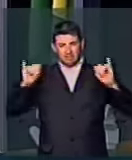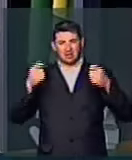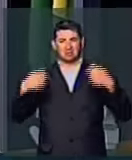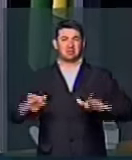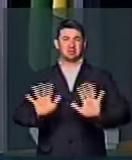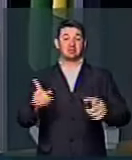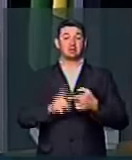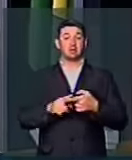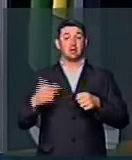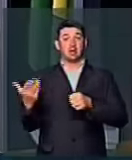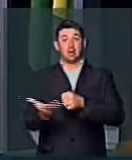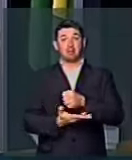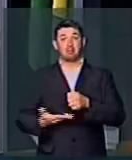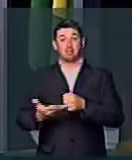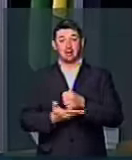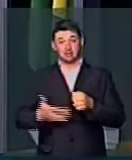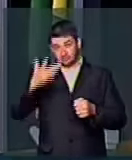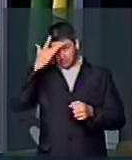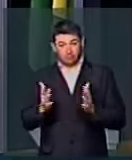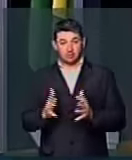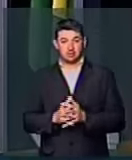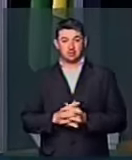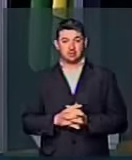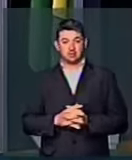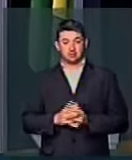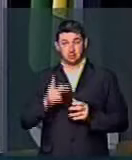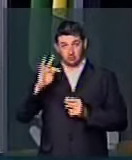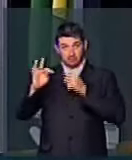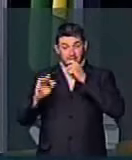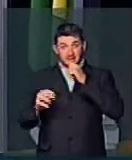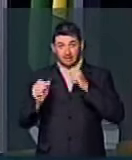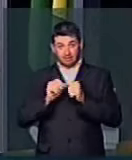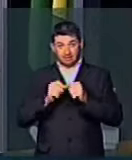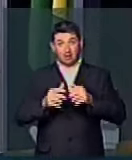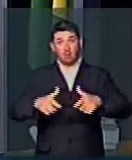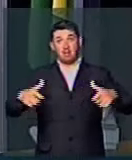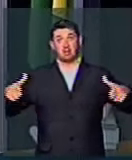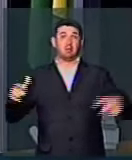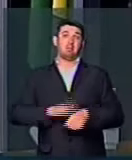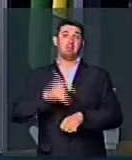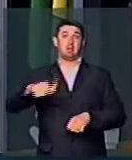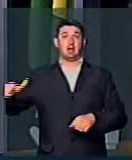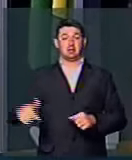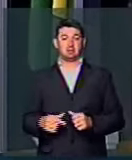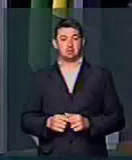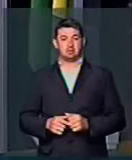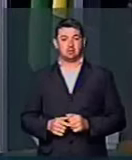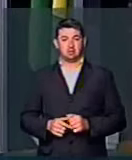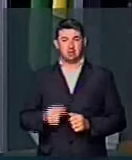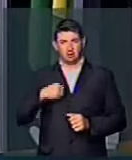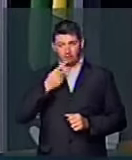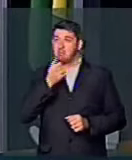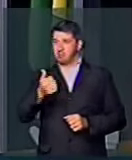campanha, porque a base de pessoas pobres que o PT vem criando, cada vez cresce mais. O PT, a única coisa que eu